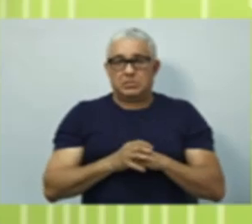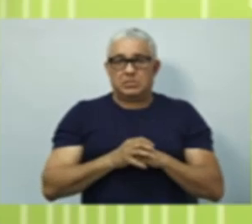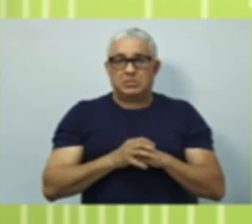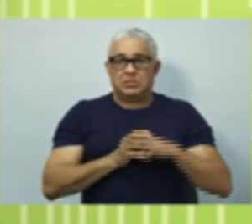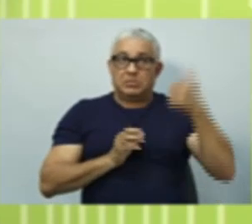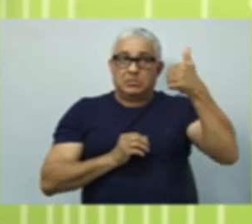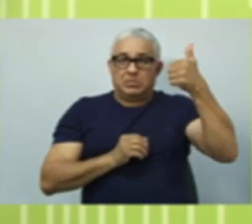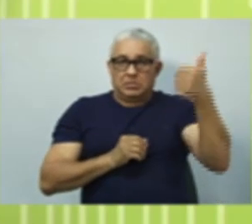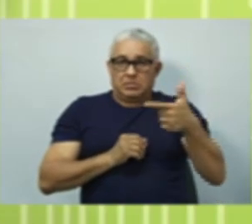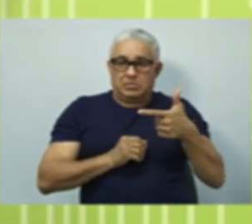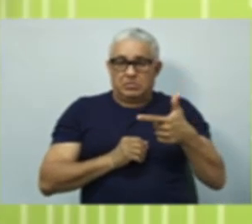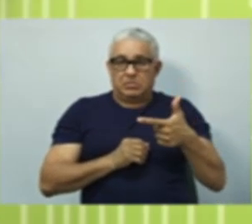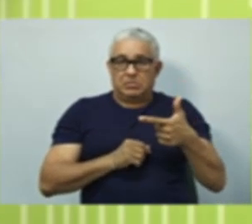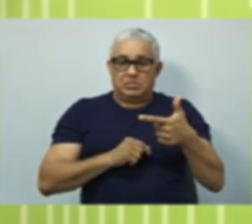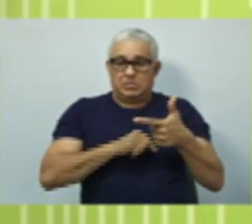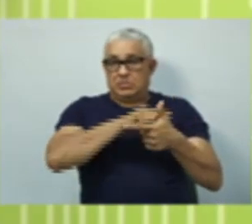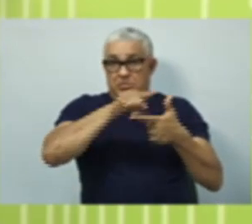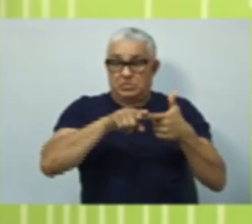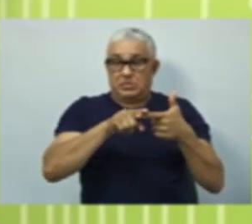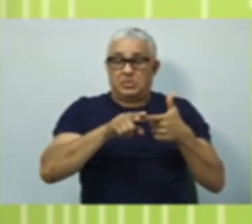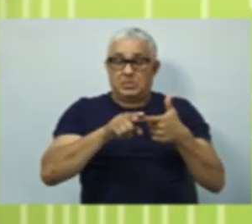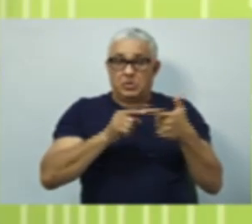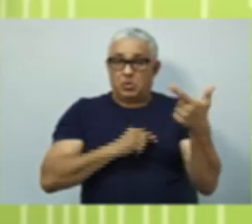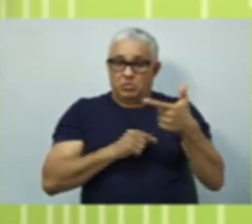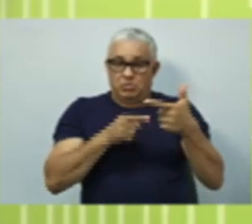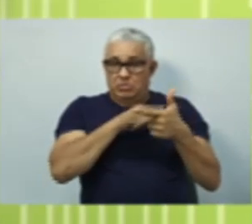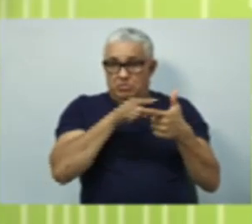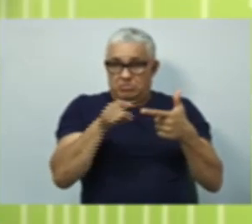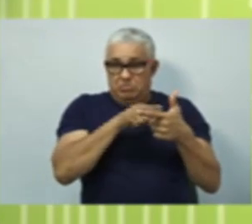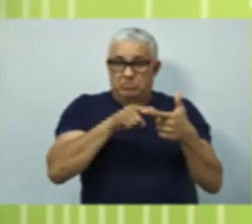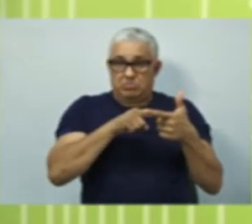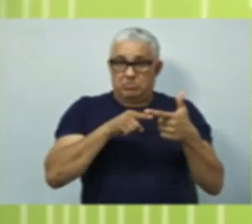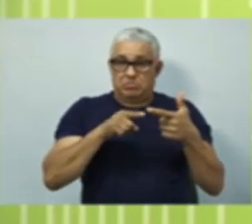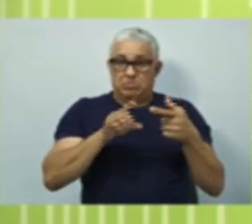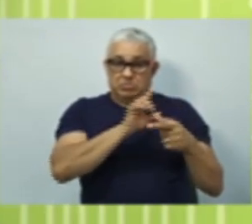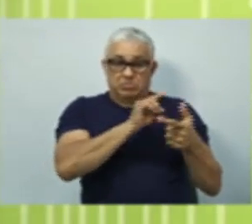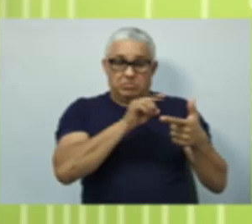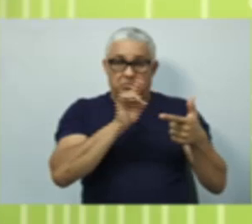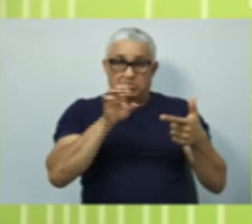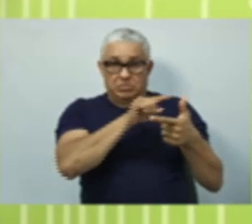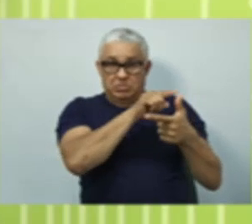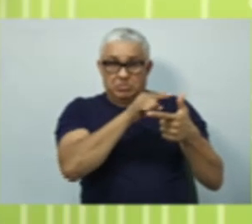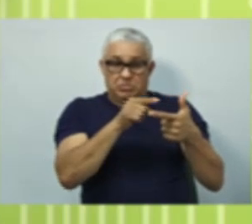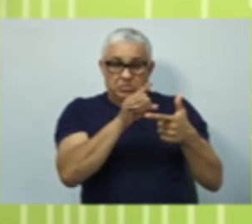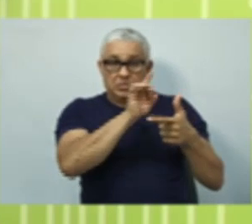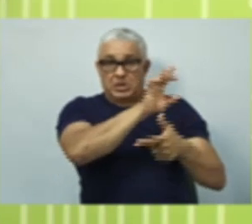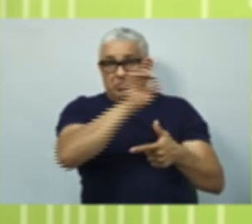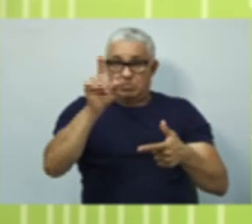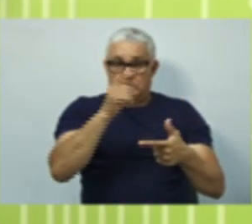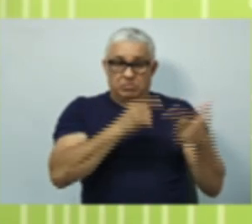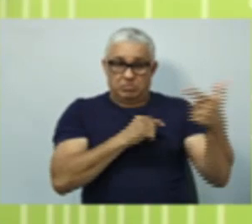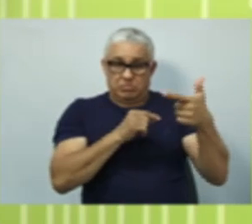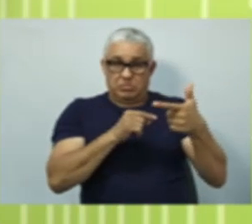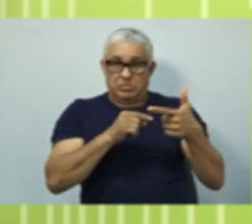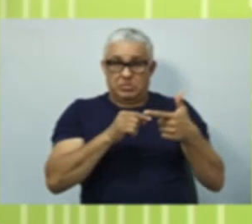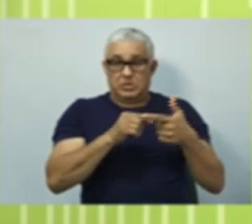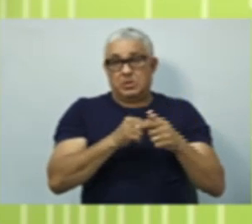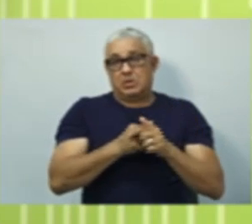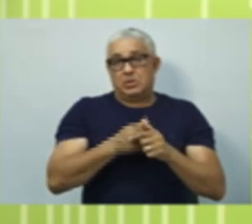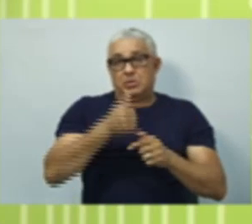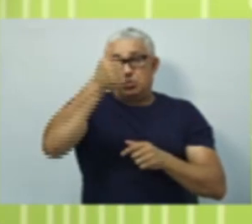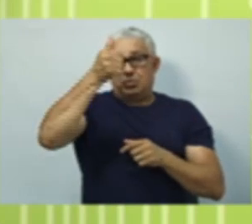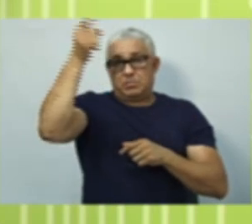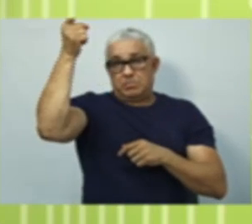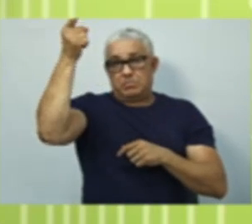primário e o setor secundário, eles representam, cada um deles, 1/4 da nossa economia.